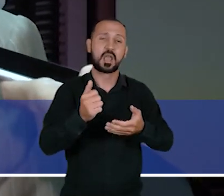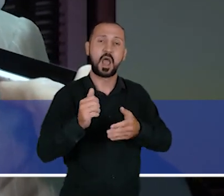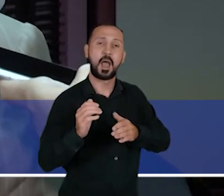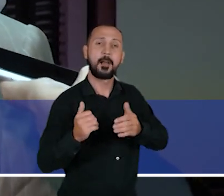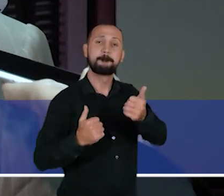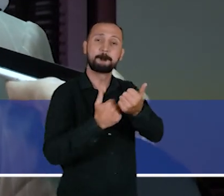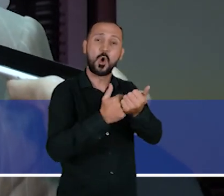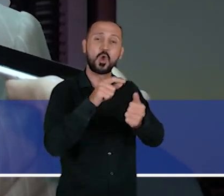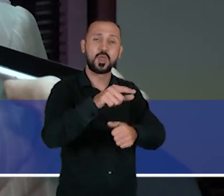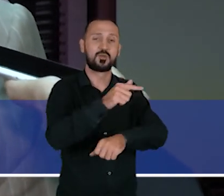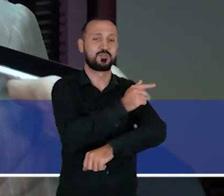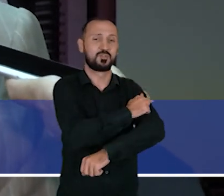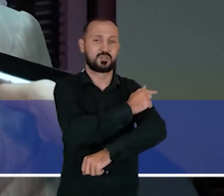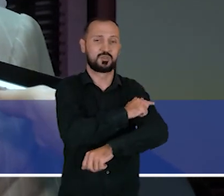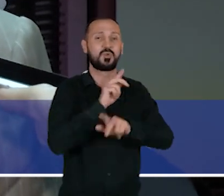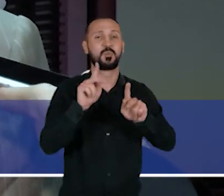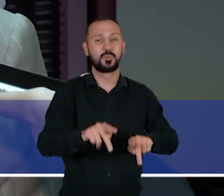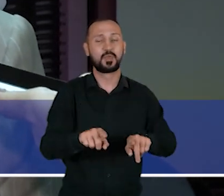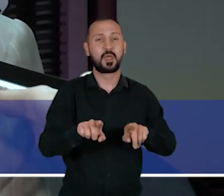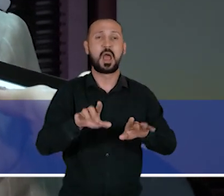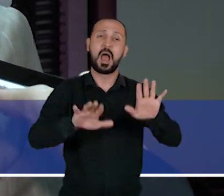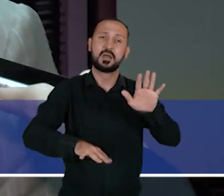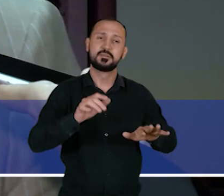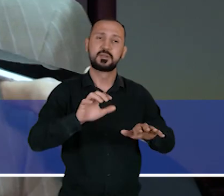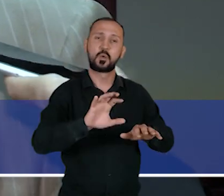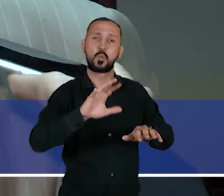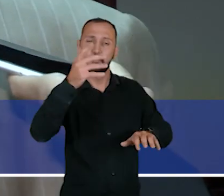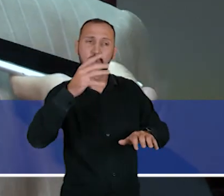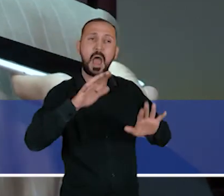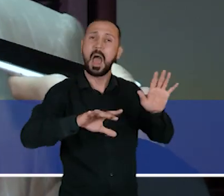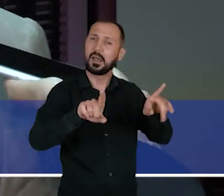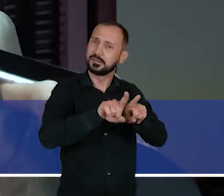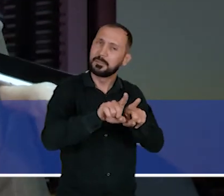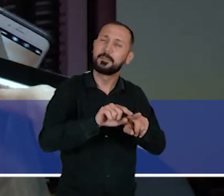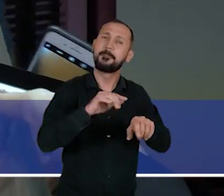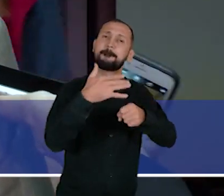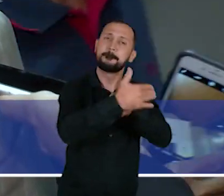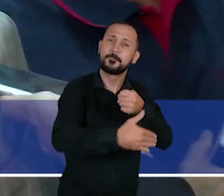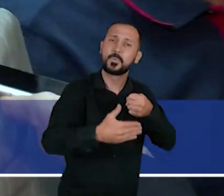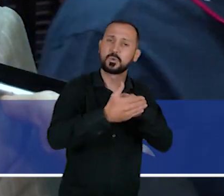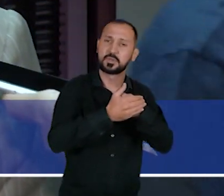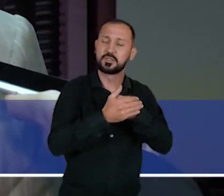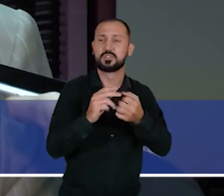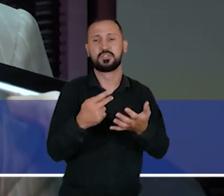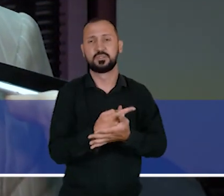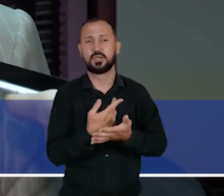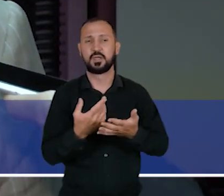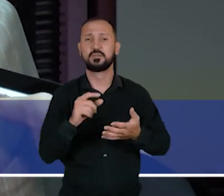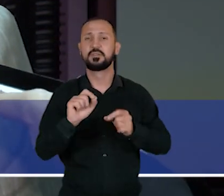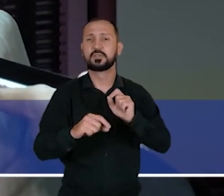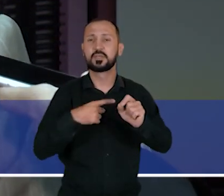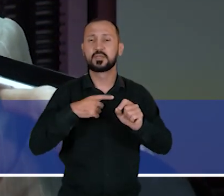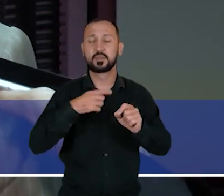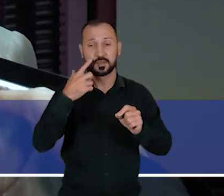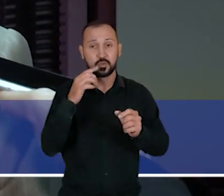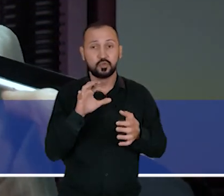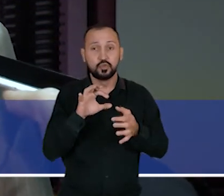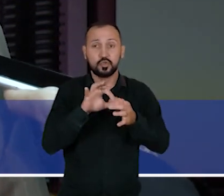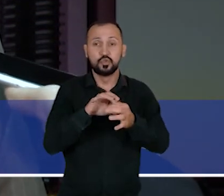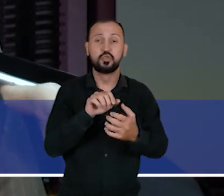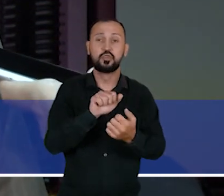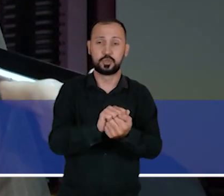gestores públicos, até os protegem contra certas circunstâncias injustas em que eles se